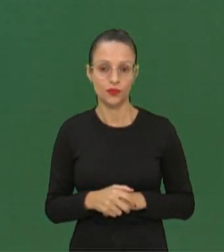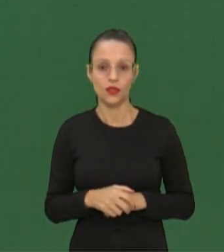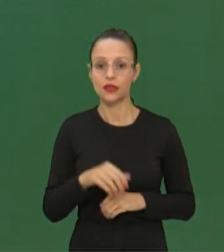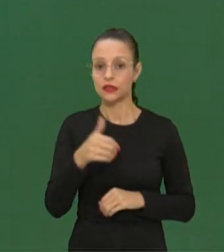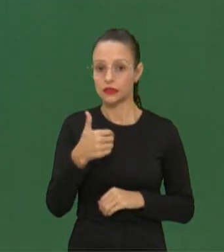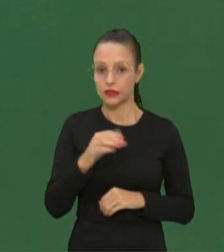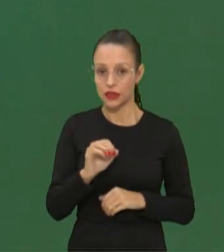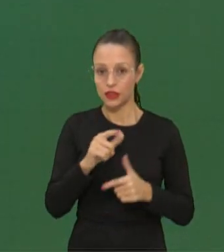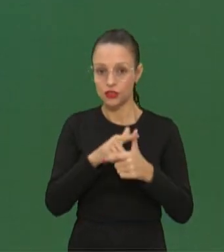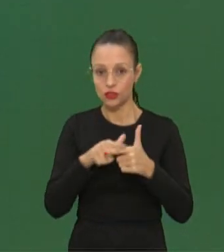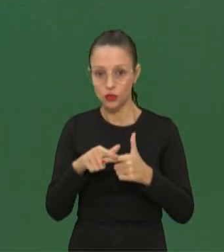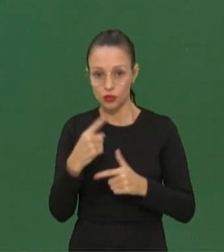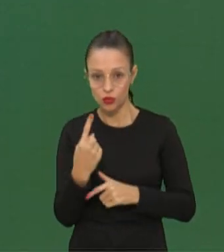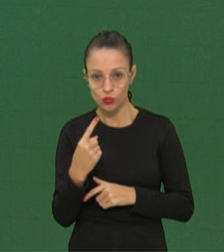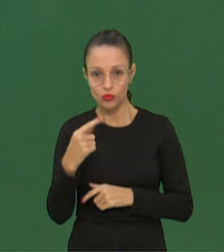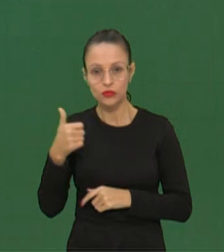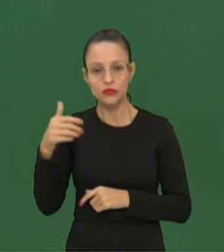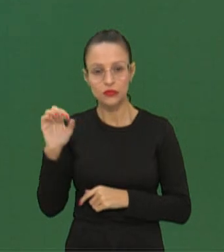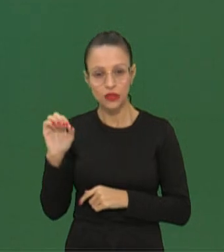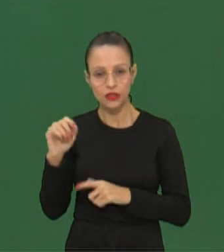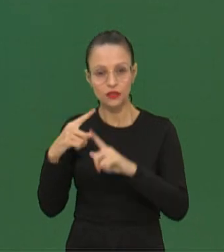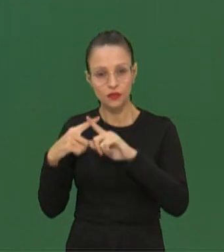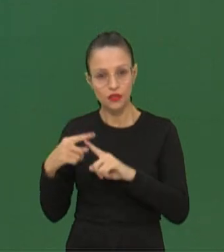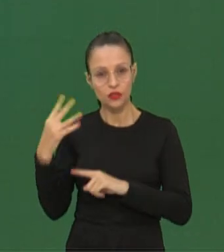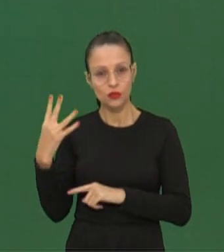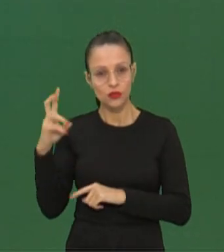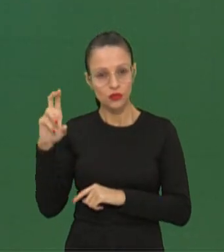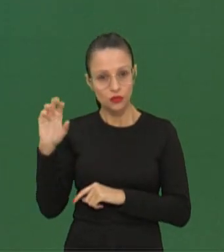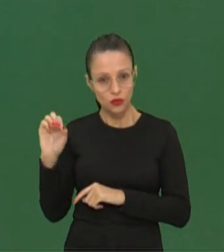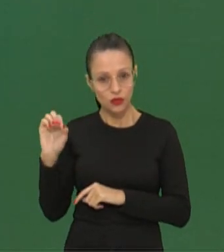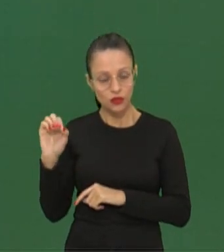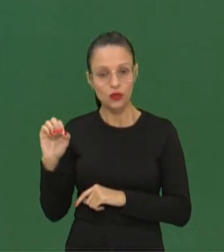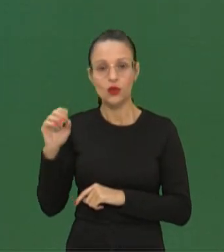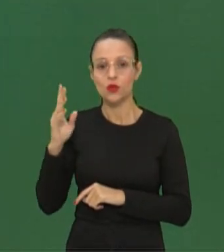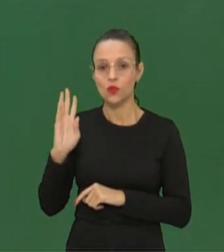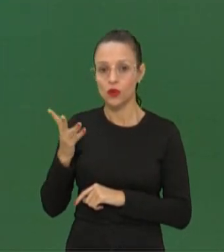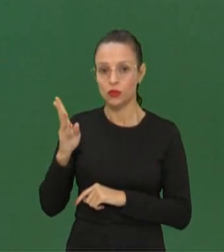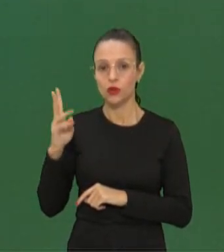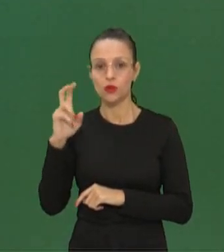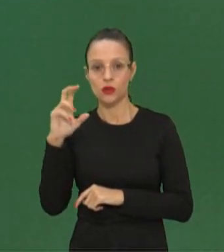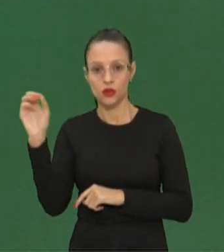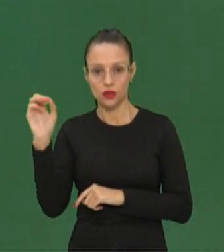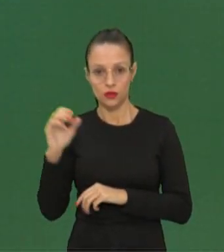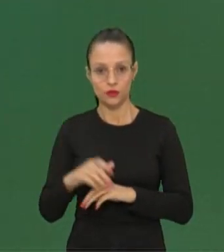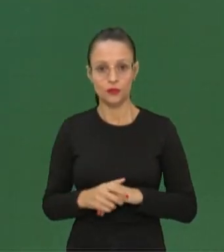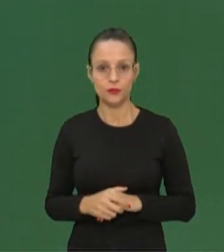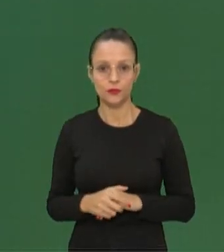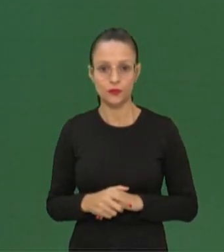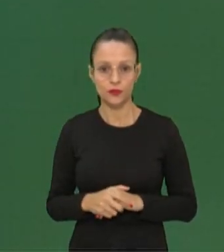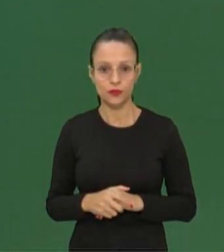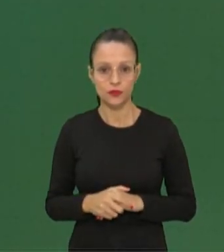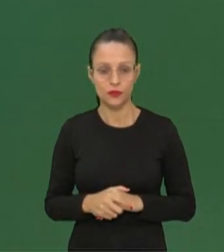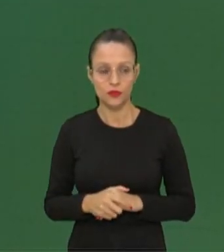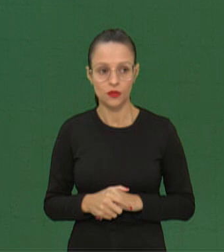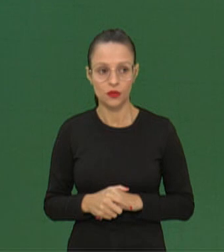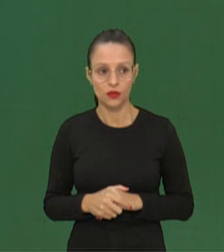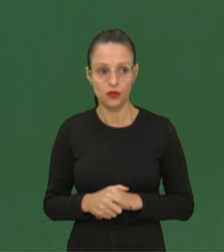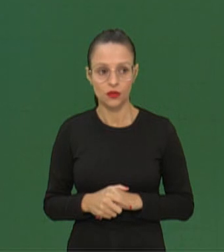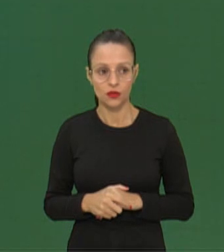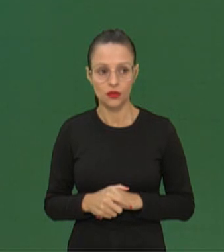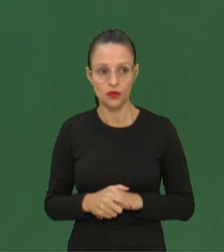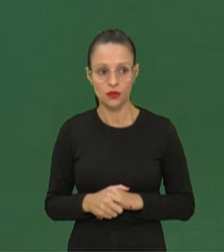10 dividido por 1 é 10. 10 vezes 450, 4.500. Aumenta um zero.